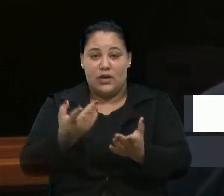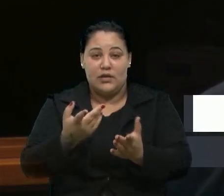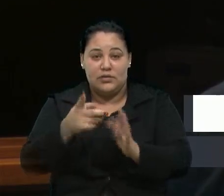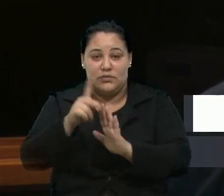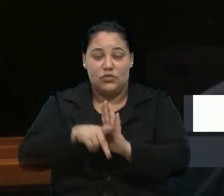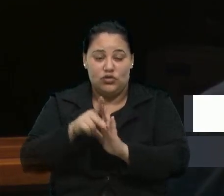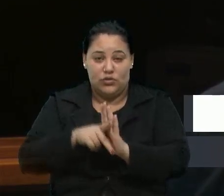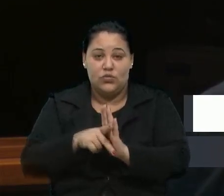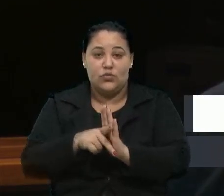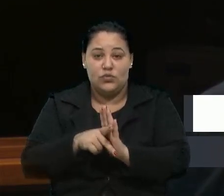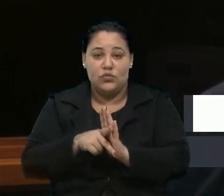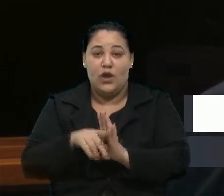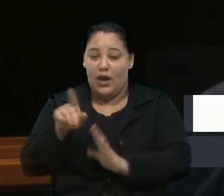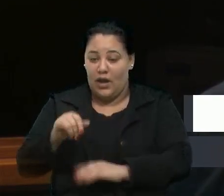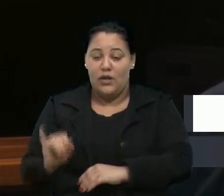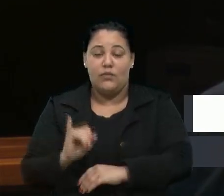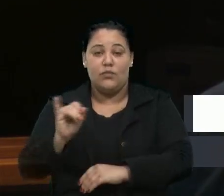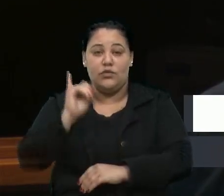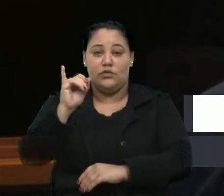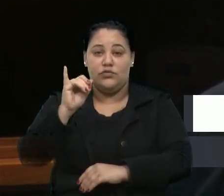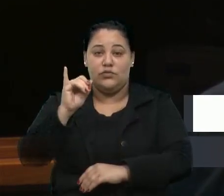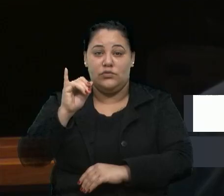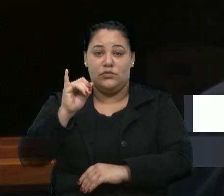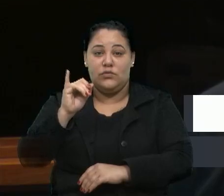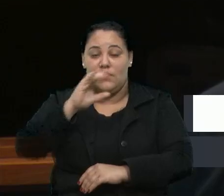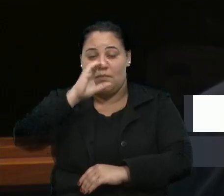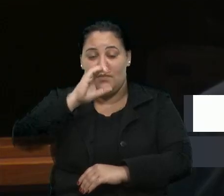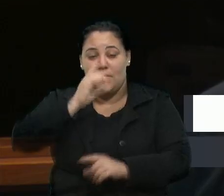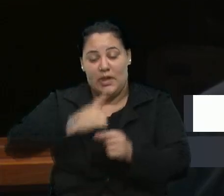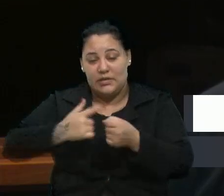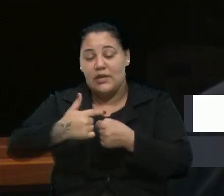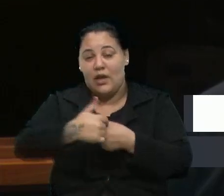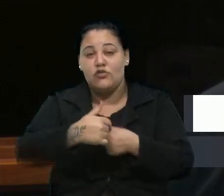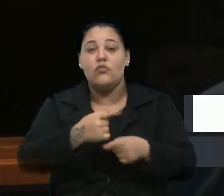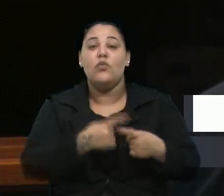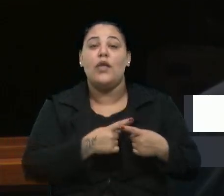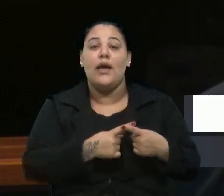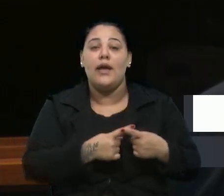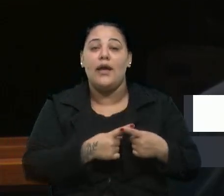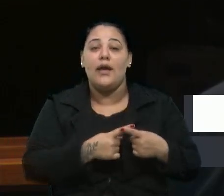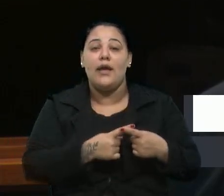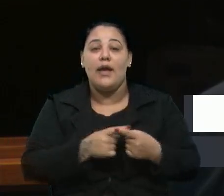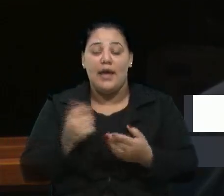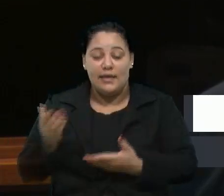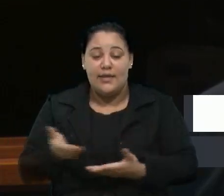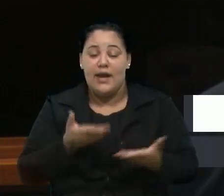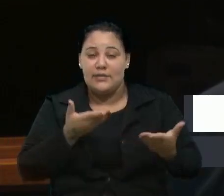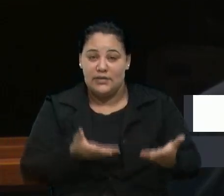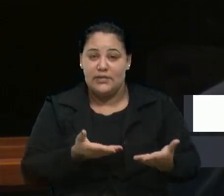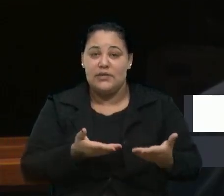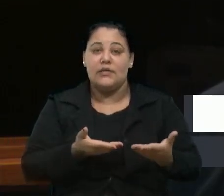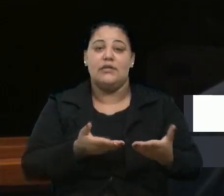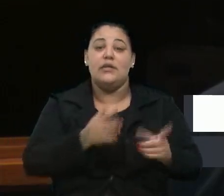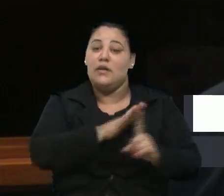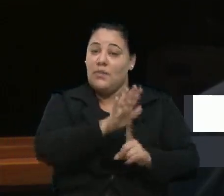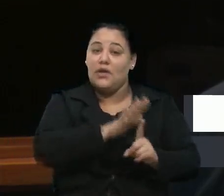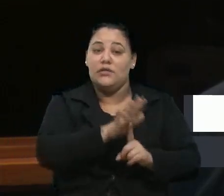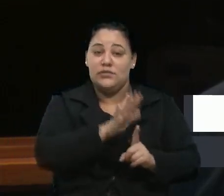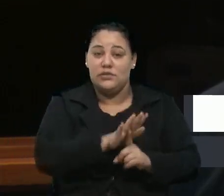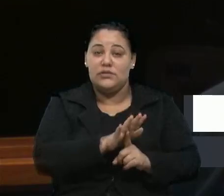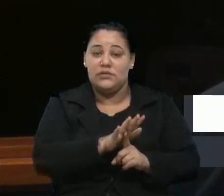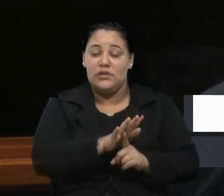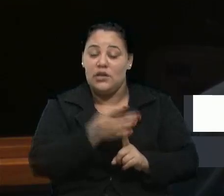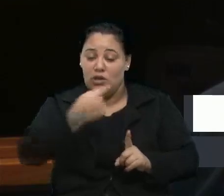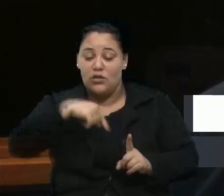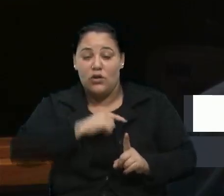projeto é importante para a cidade, porque é trazido aqui sugestões e demandas